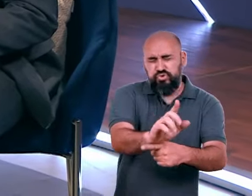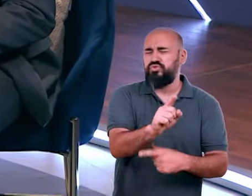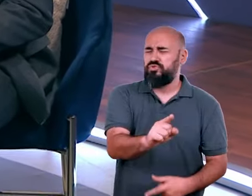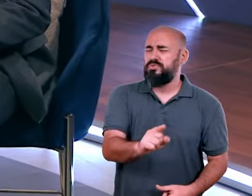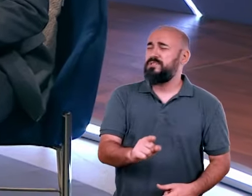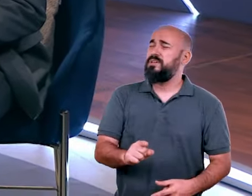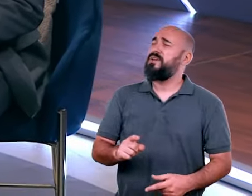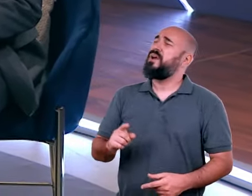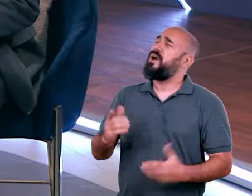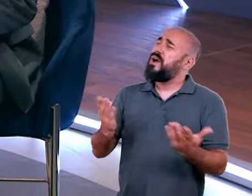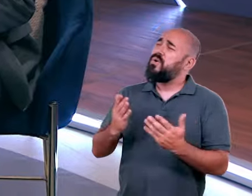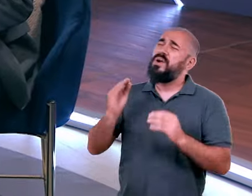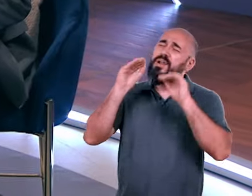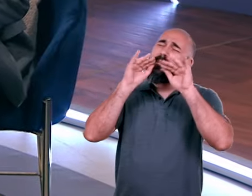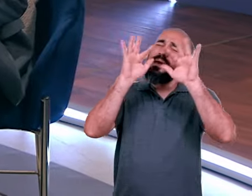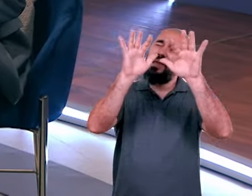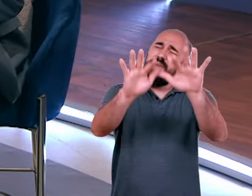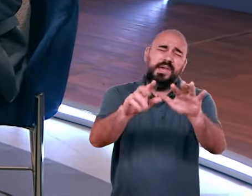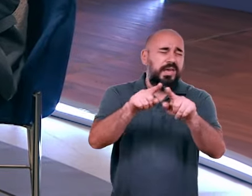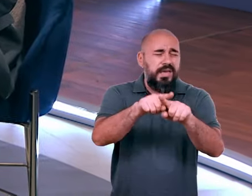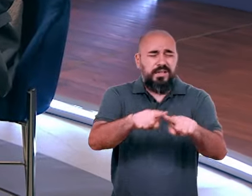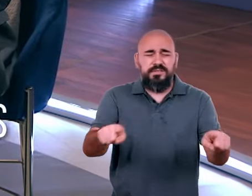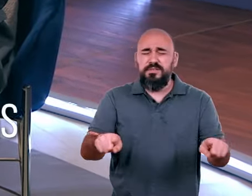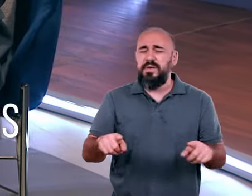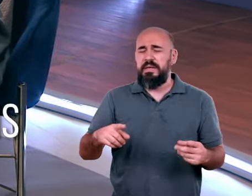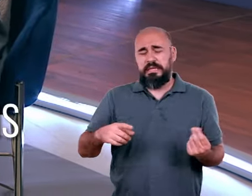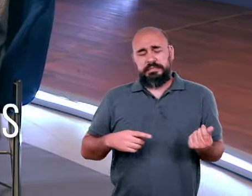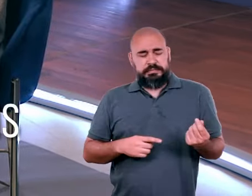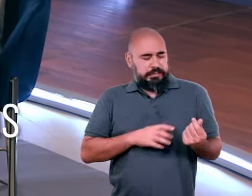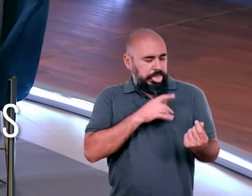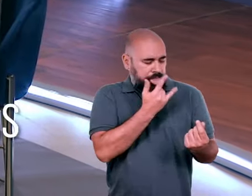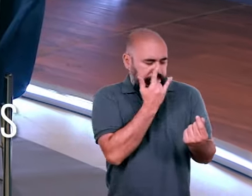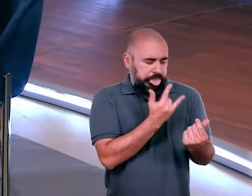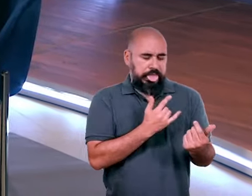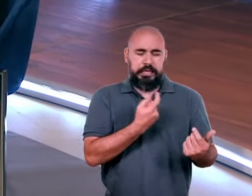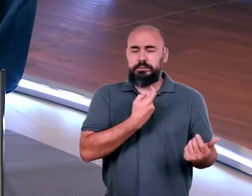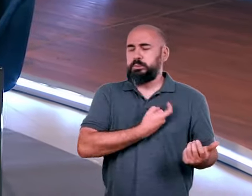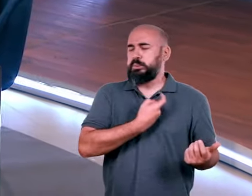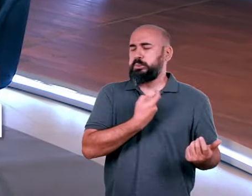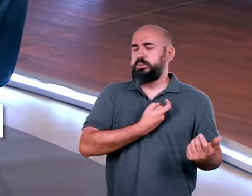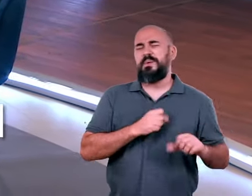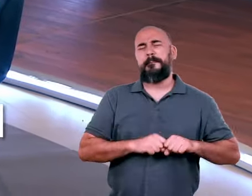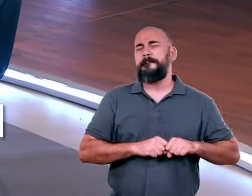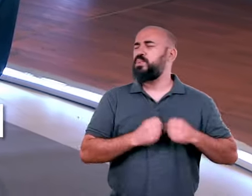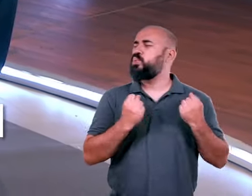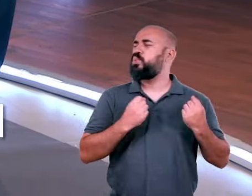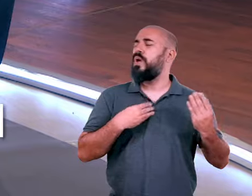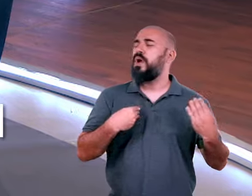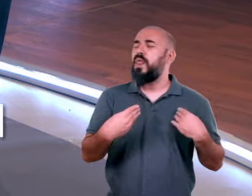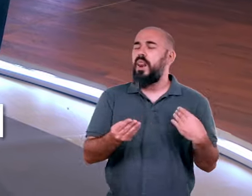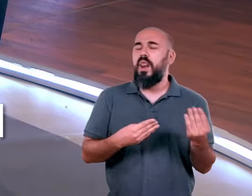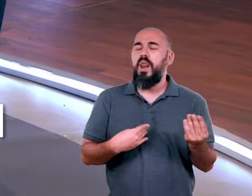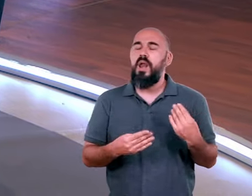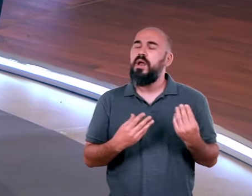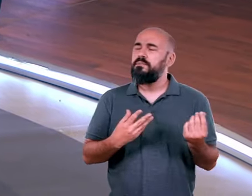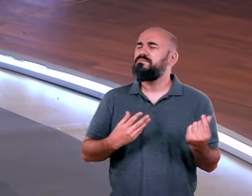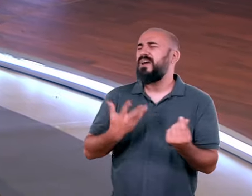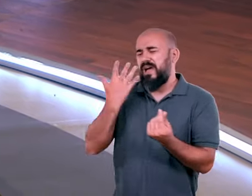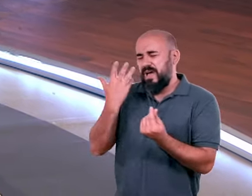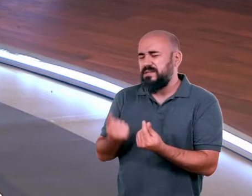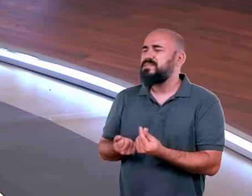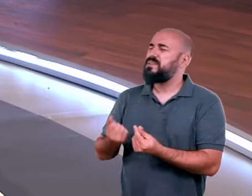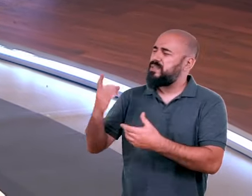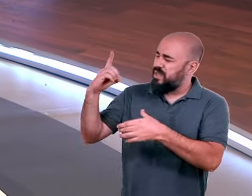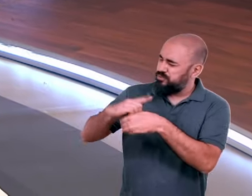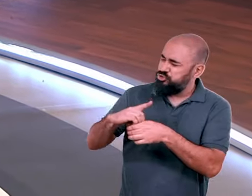cada pessoa que ora comigo nesse momento. Quebra a dureza do nosso coração e coloca um coração de carne, porque queremos